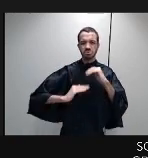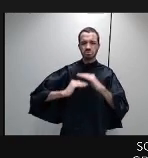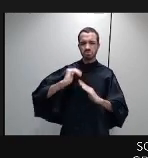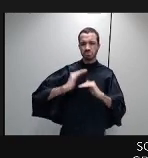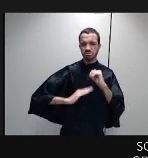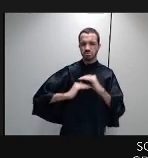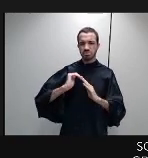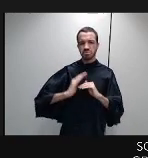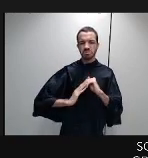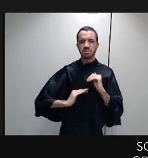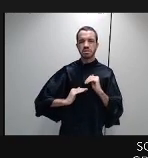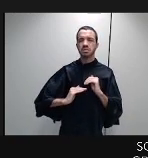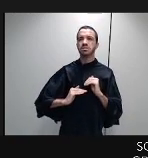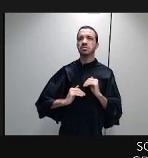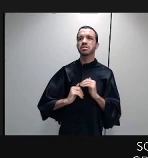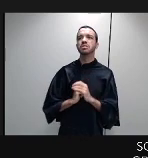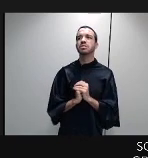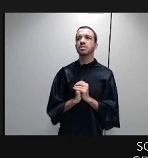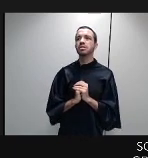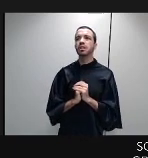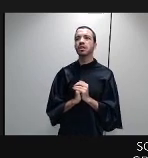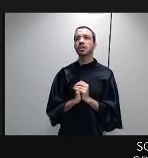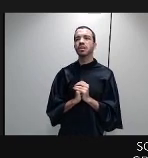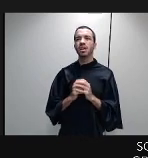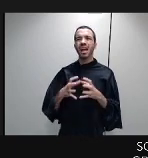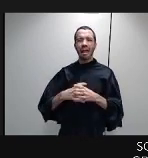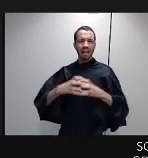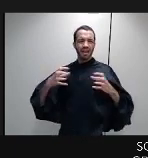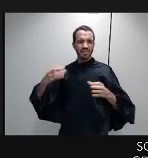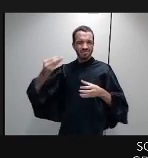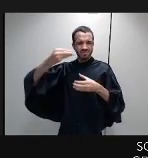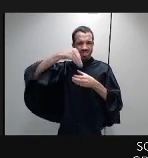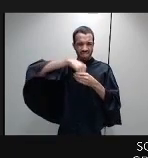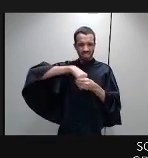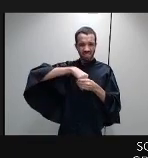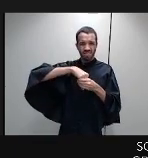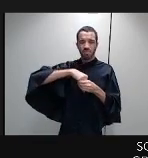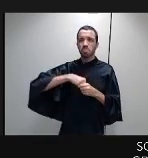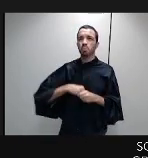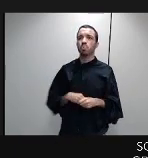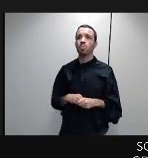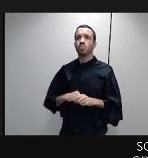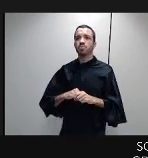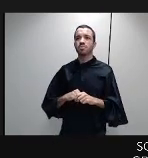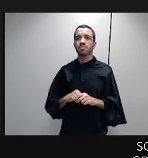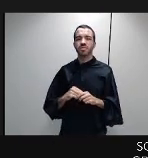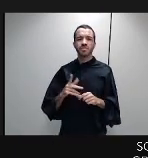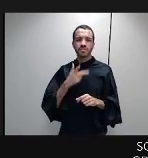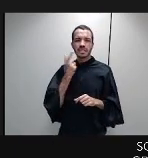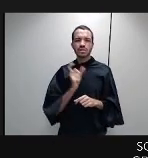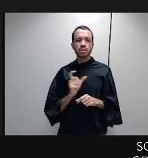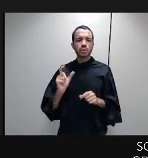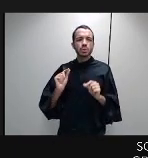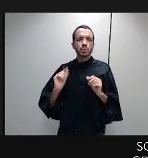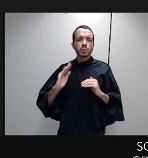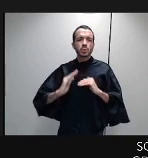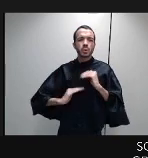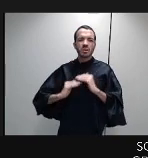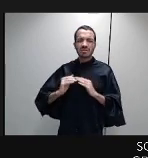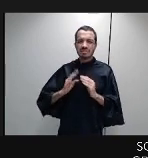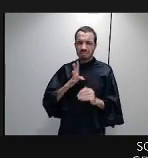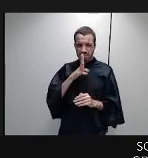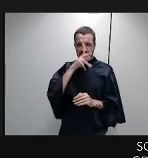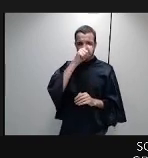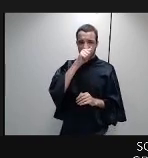O agravo interno atentamente a parte de uma premissa equivocada né tanto não se